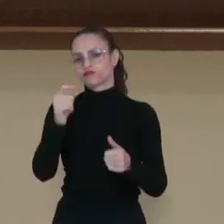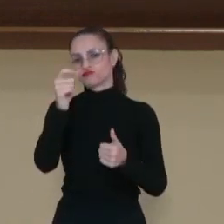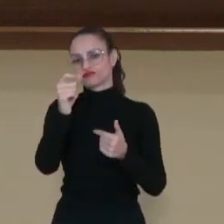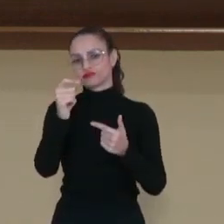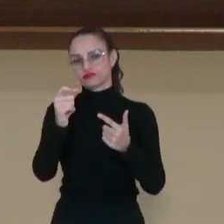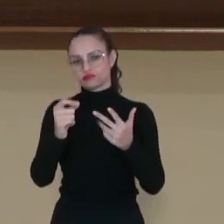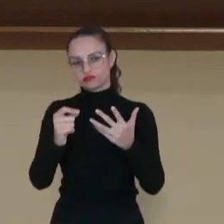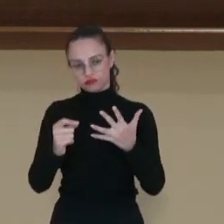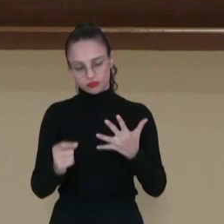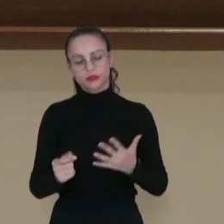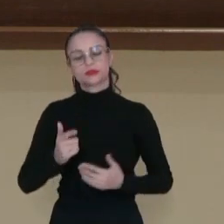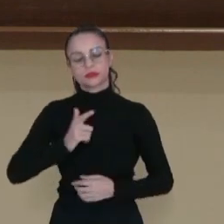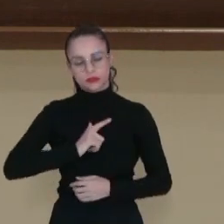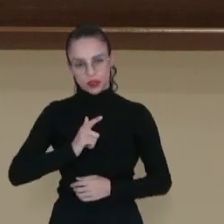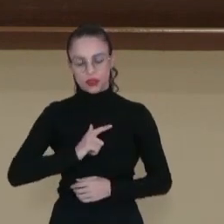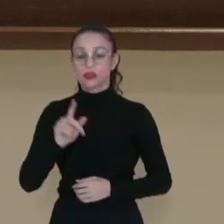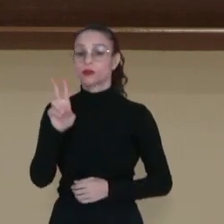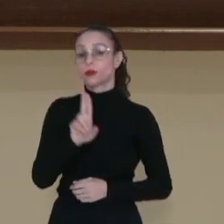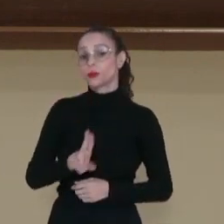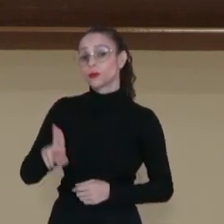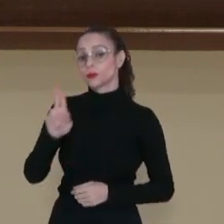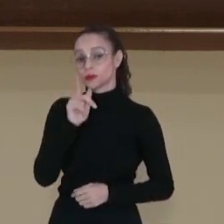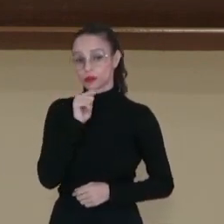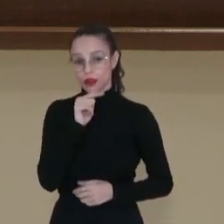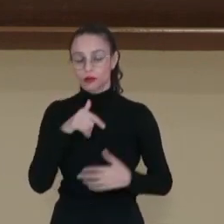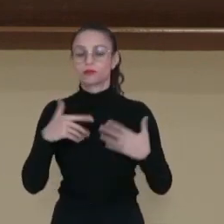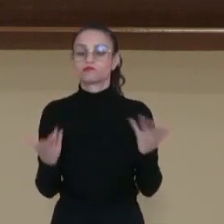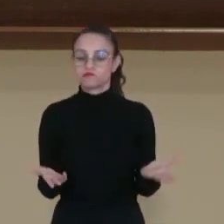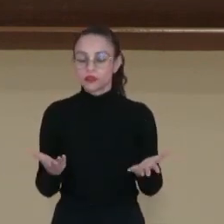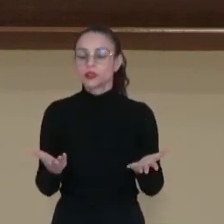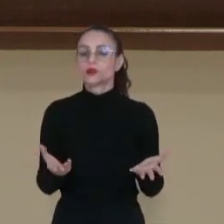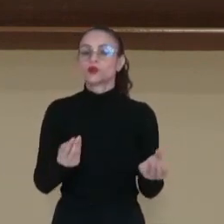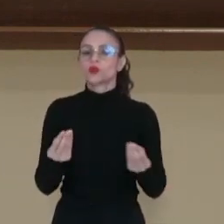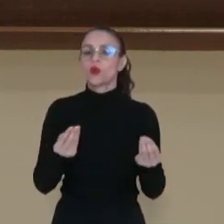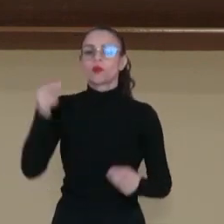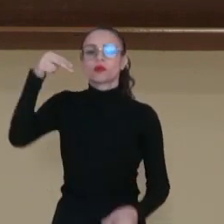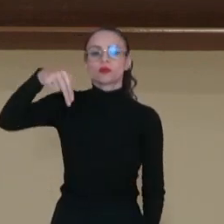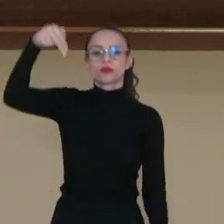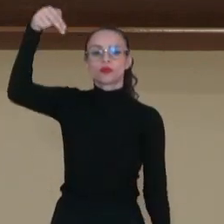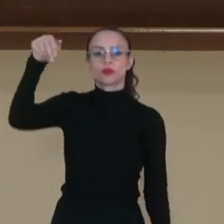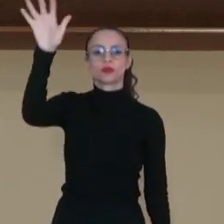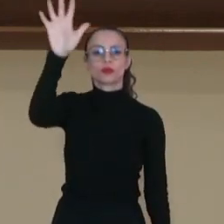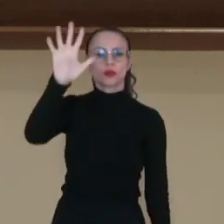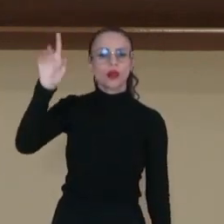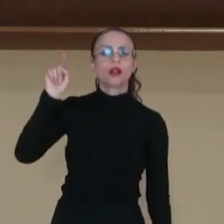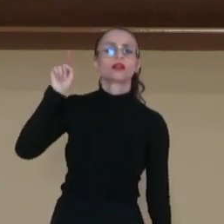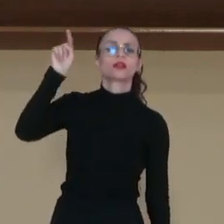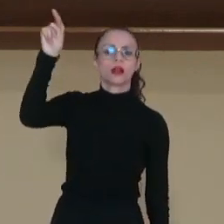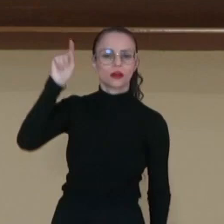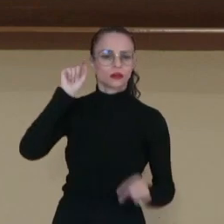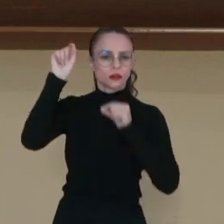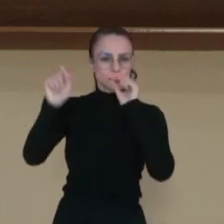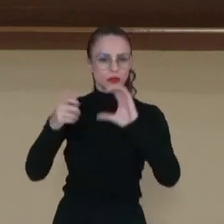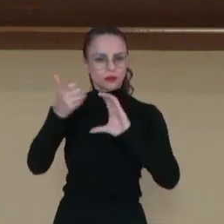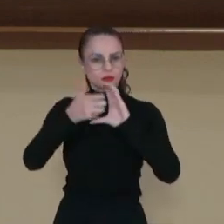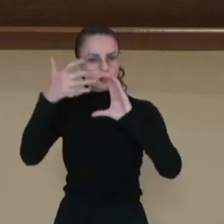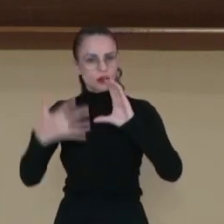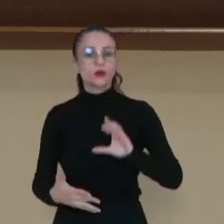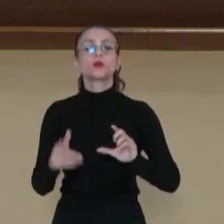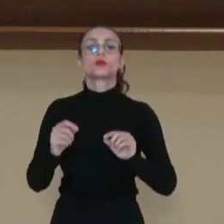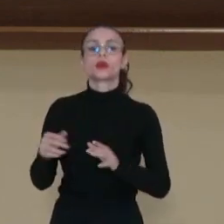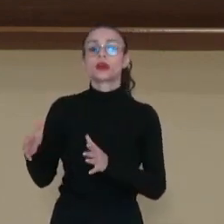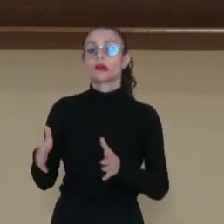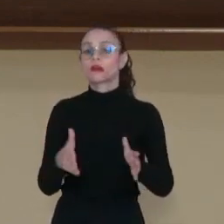que envolvem o uso da água. E aí, como é essa questão no Nordeste? O que nós temos de características? Que rios nós